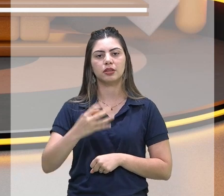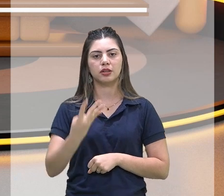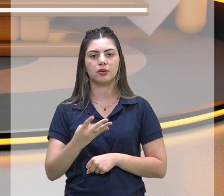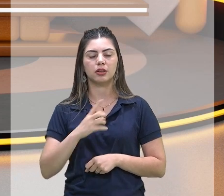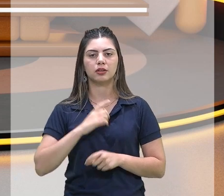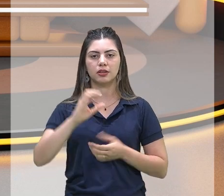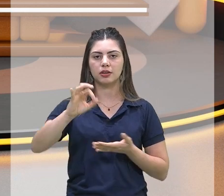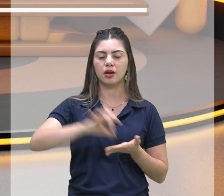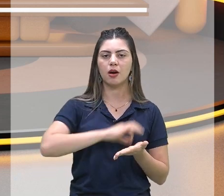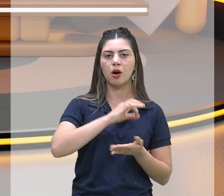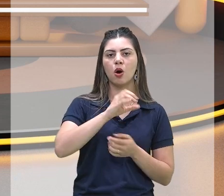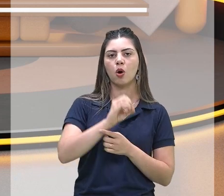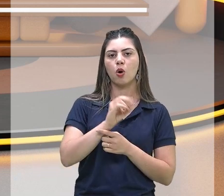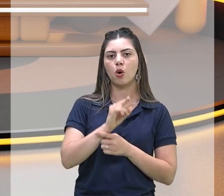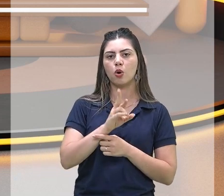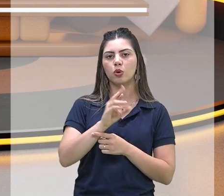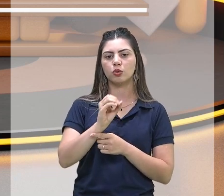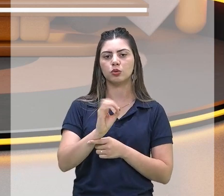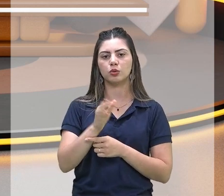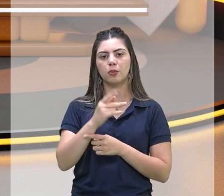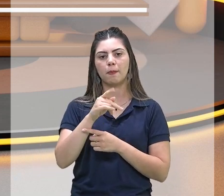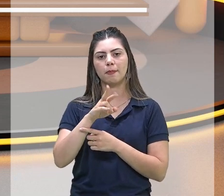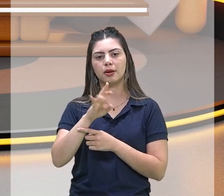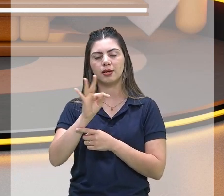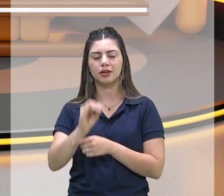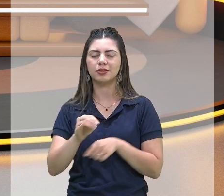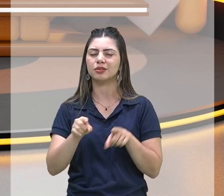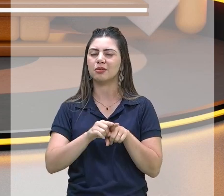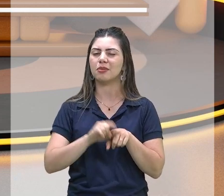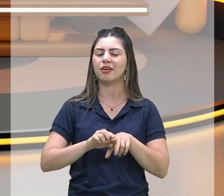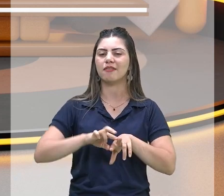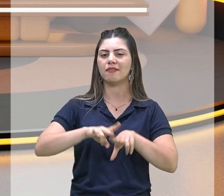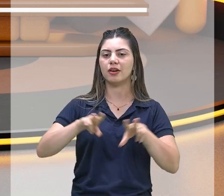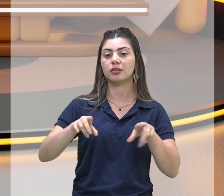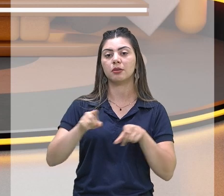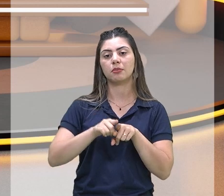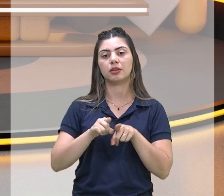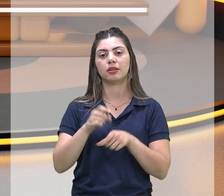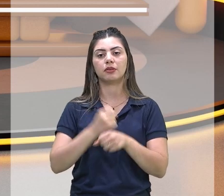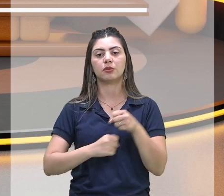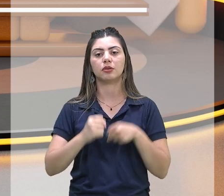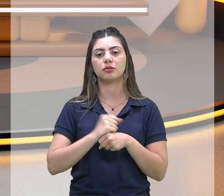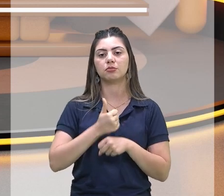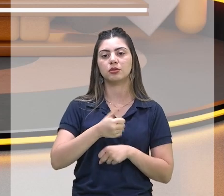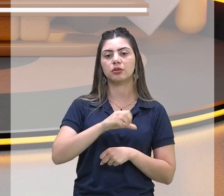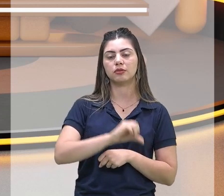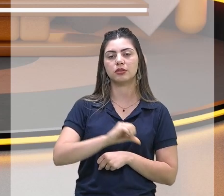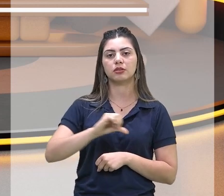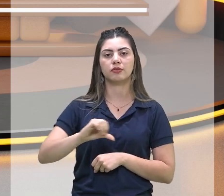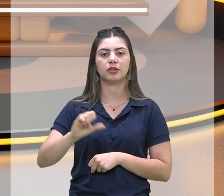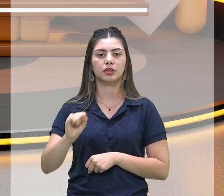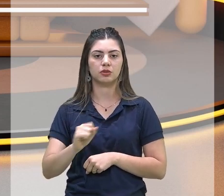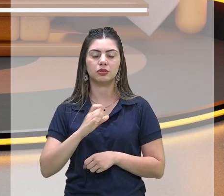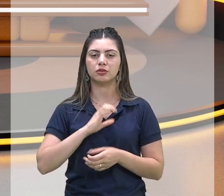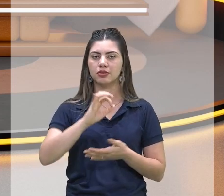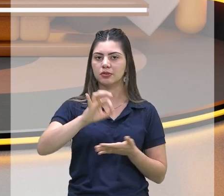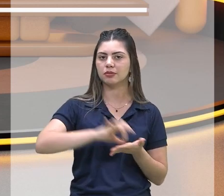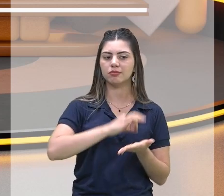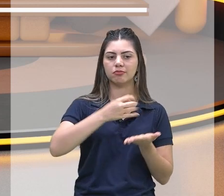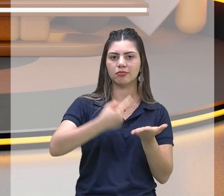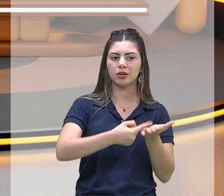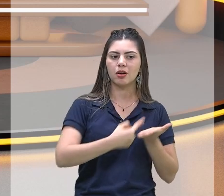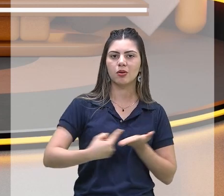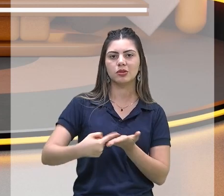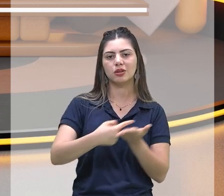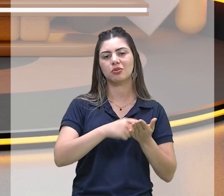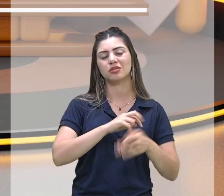Ouro Preto, né? Além de outras situações aí de 1998, o Protocolo de Ushuaia. São vários protocolos,